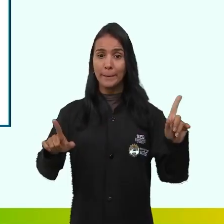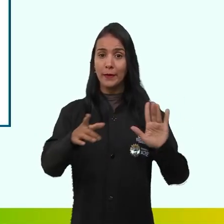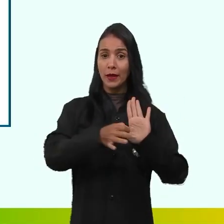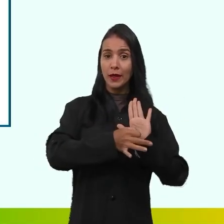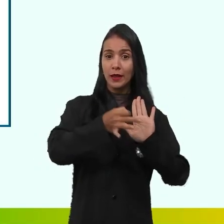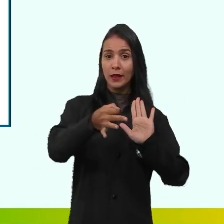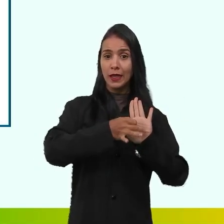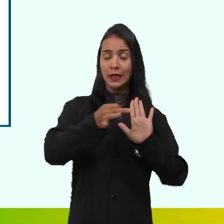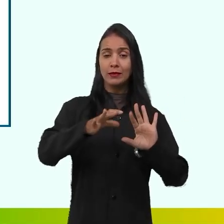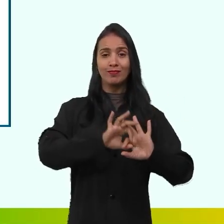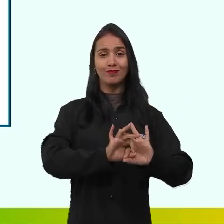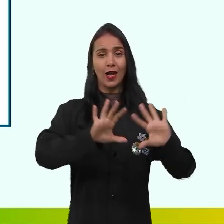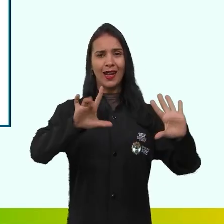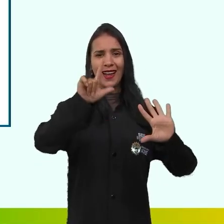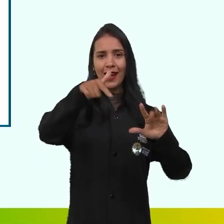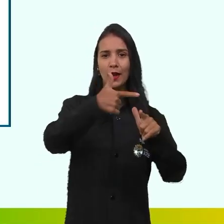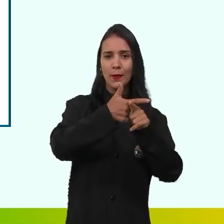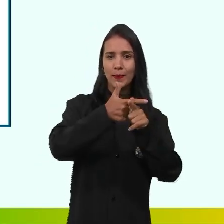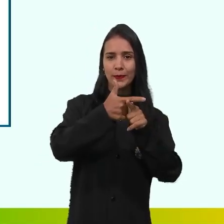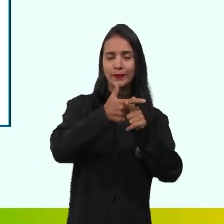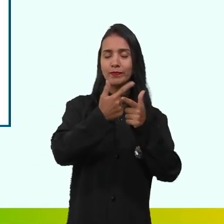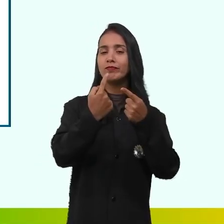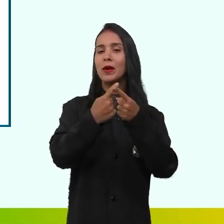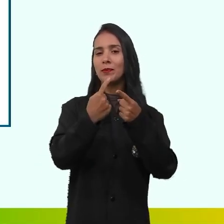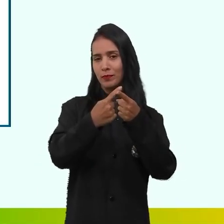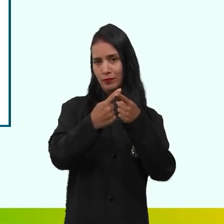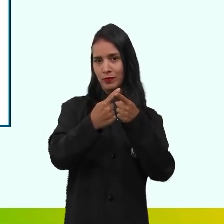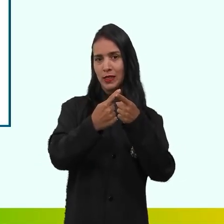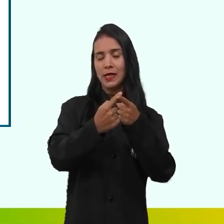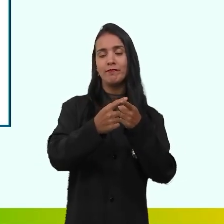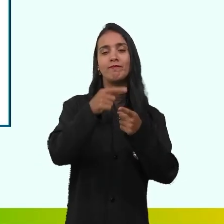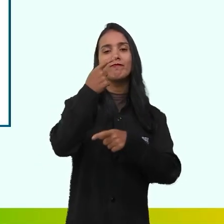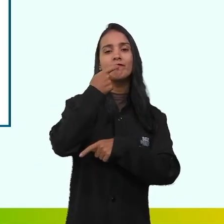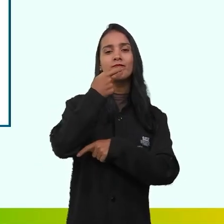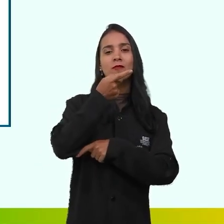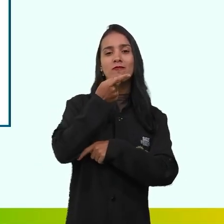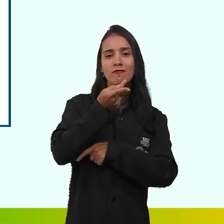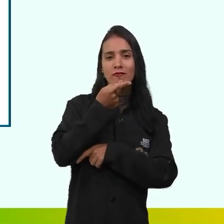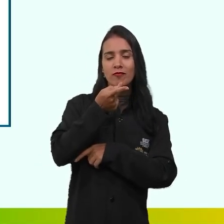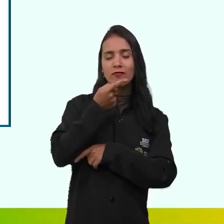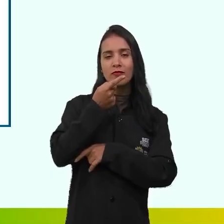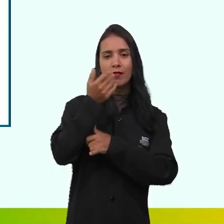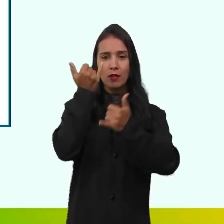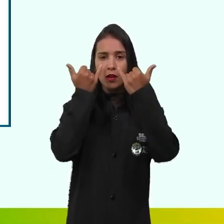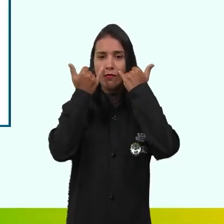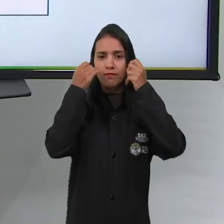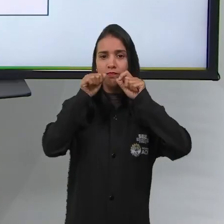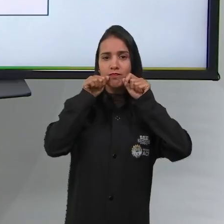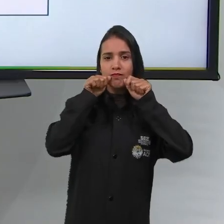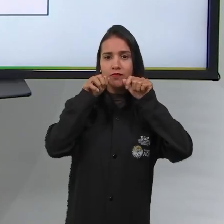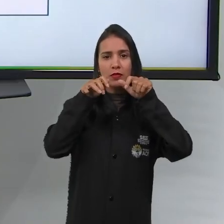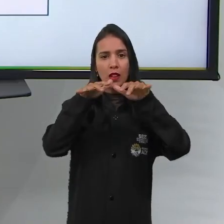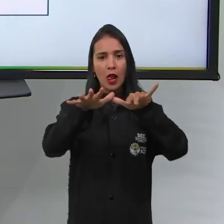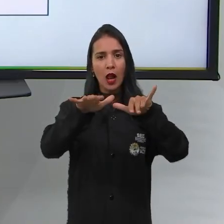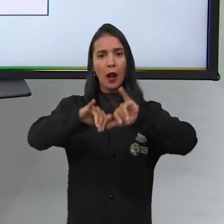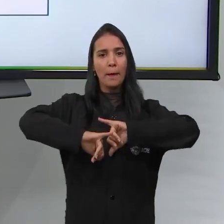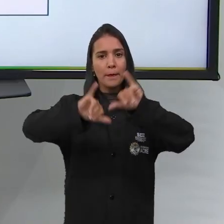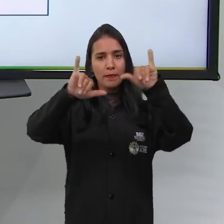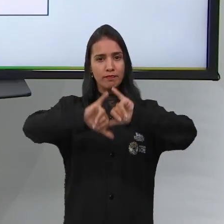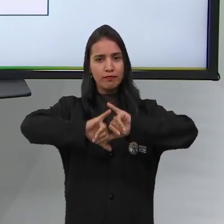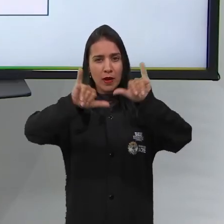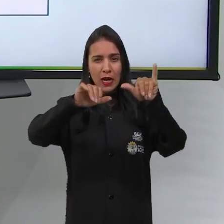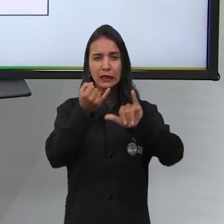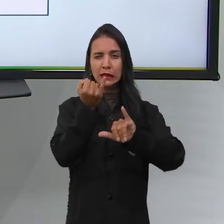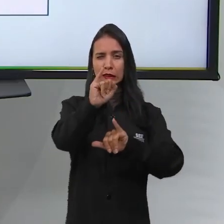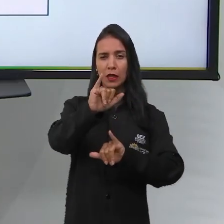opinião, ela se torna problemática quando nós falamos na divulgação de informação, é que muitas vezes, quando essas informações elas